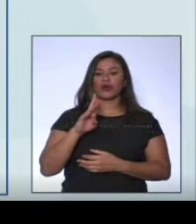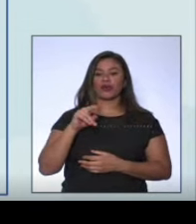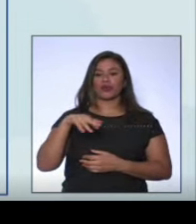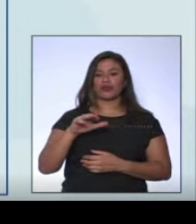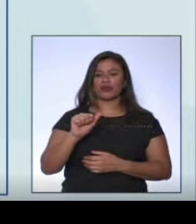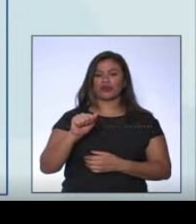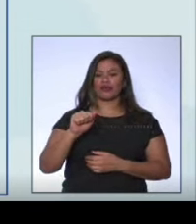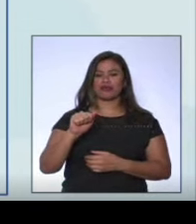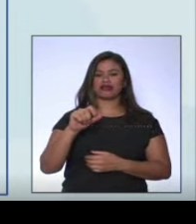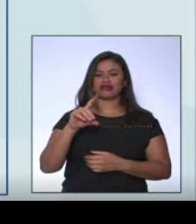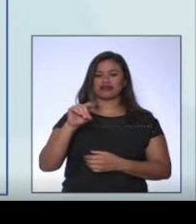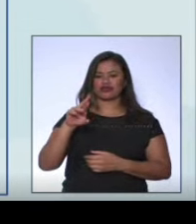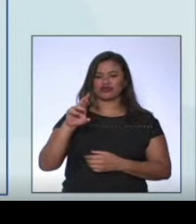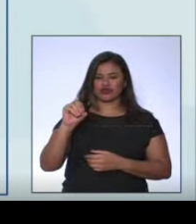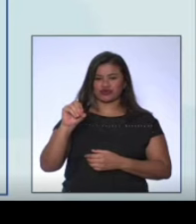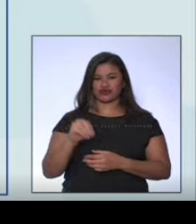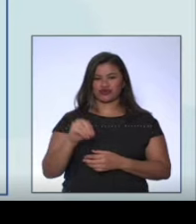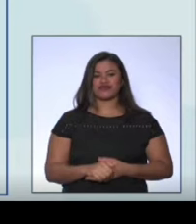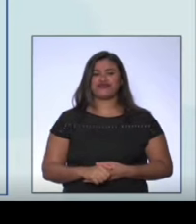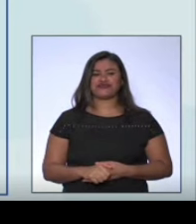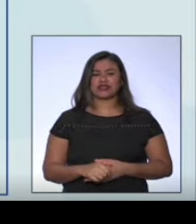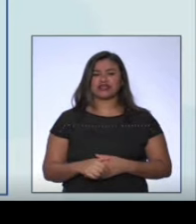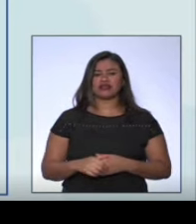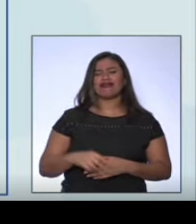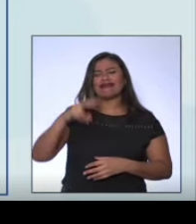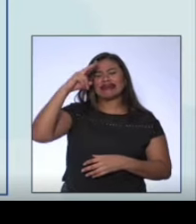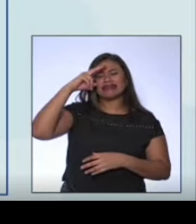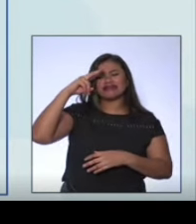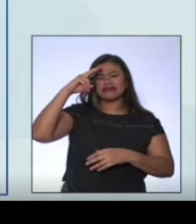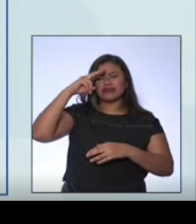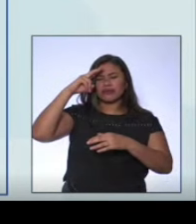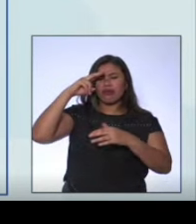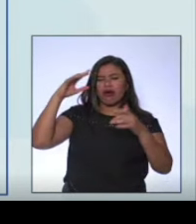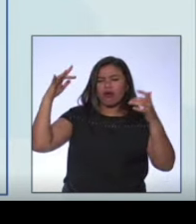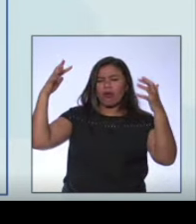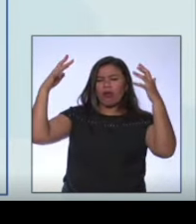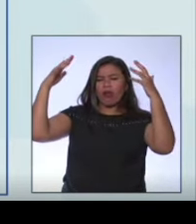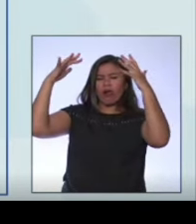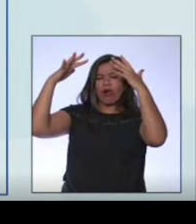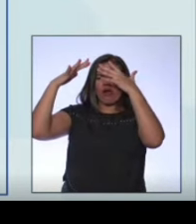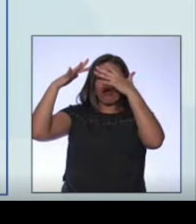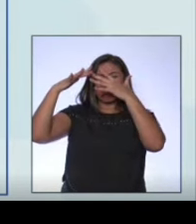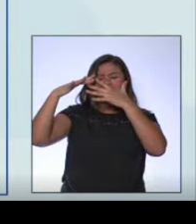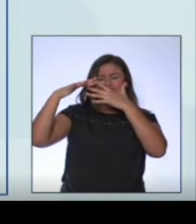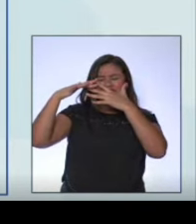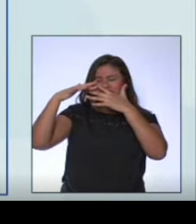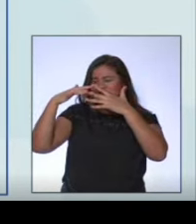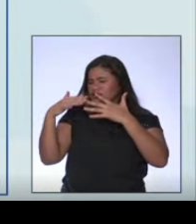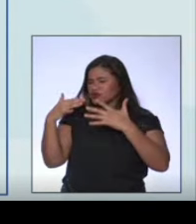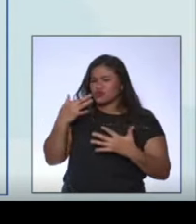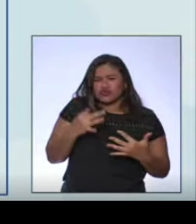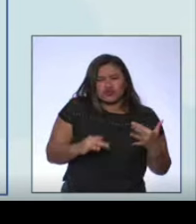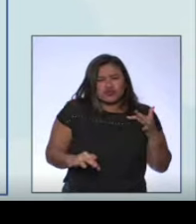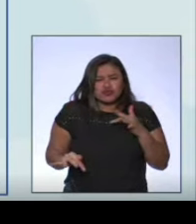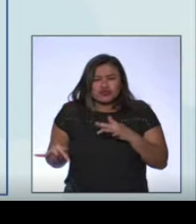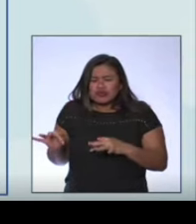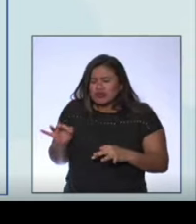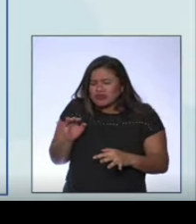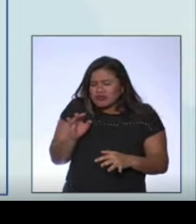A névoa encobre a lembrança. Dores que se calam, perplexas.